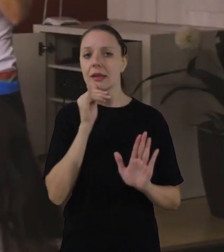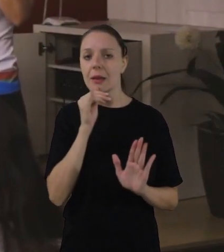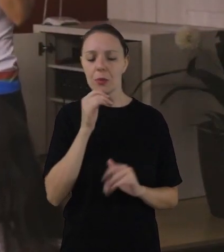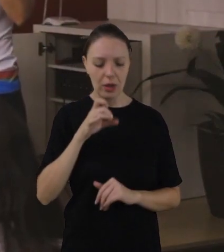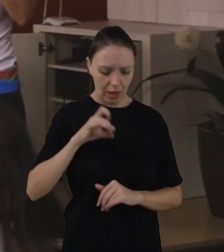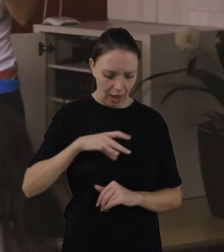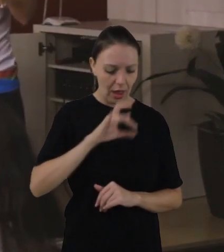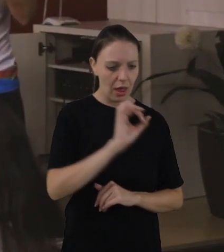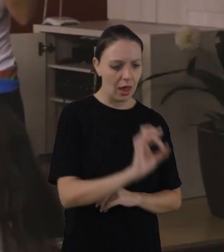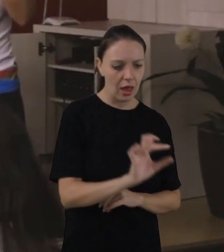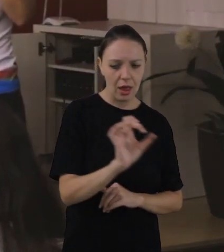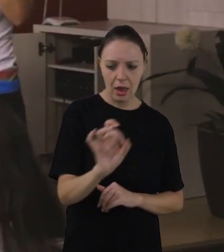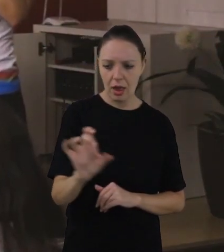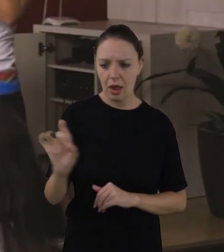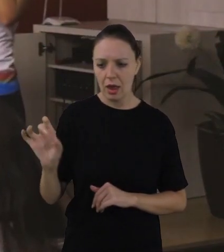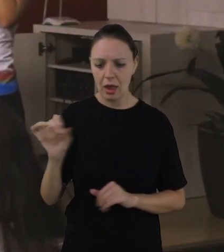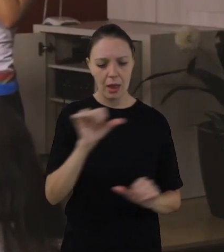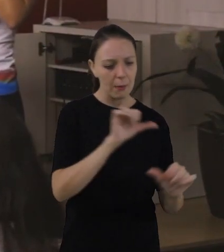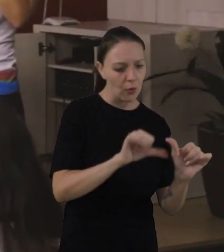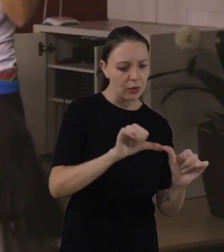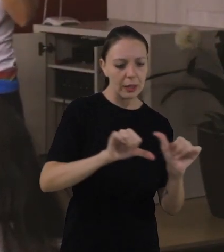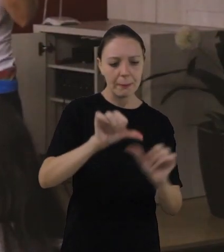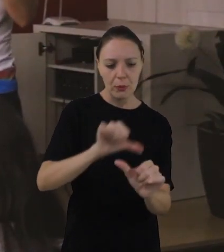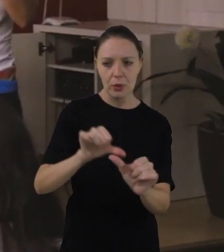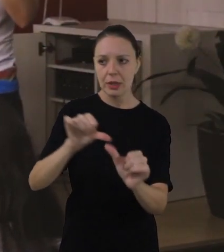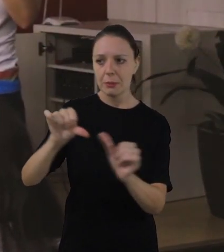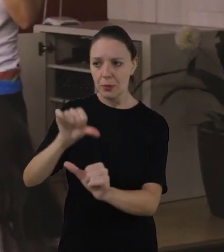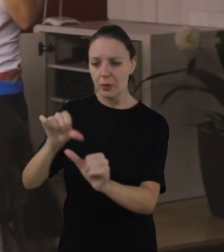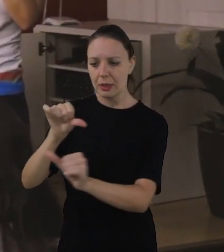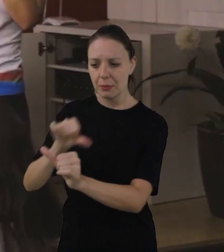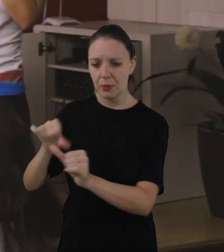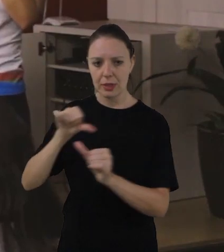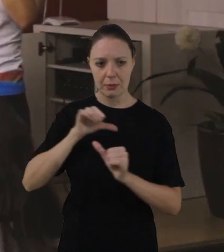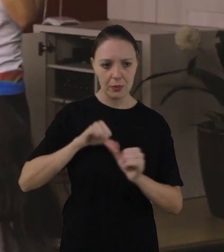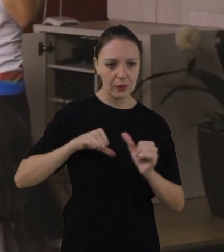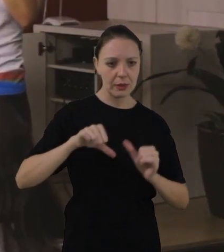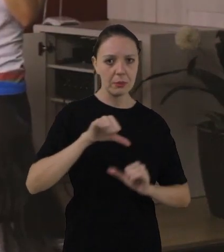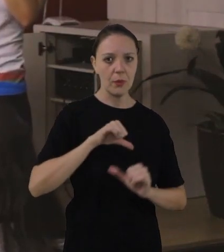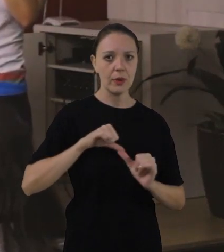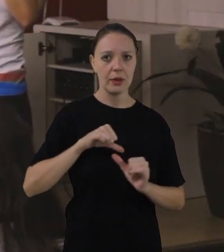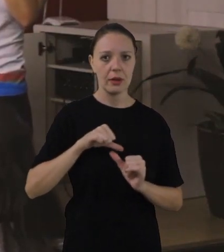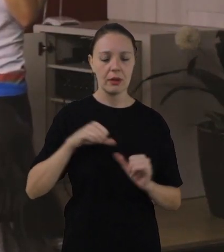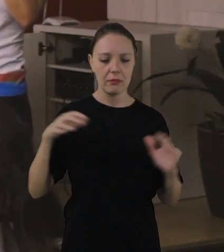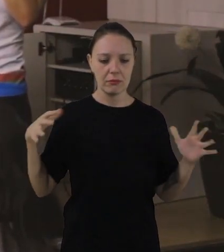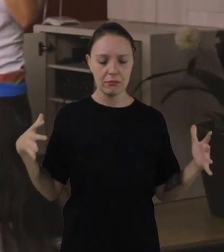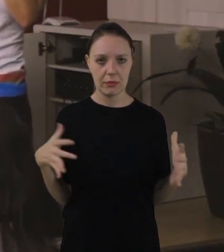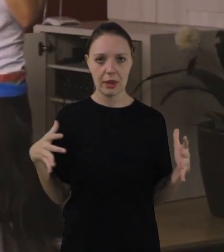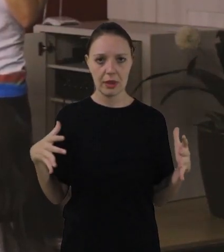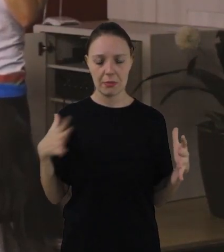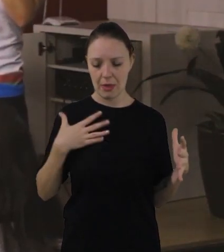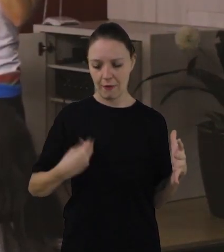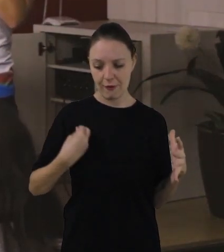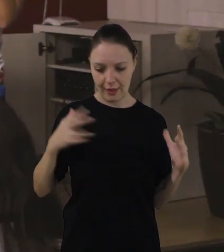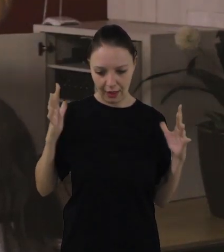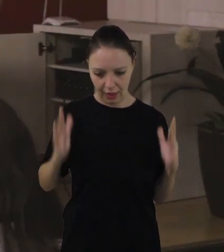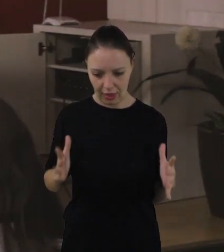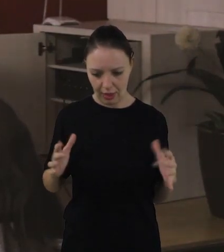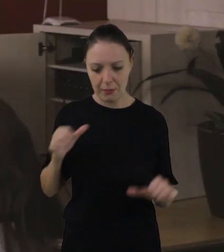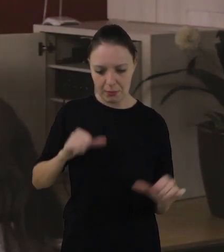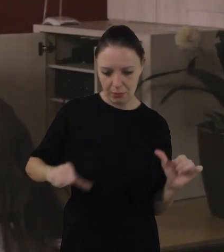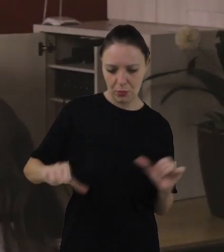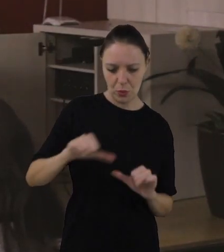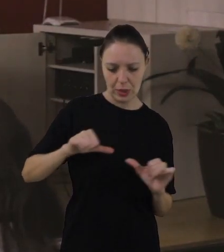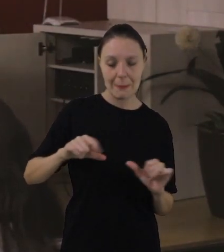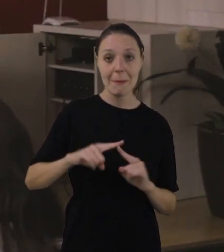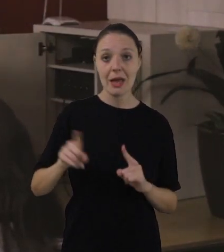cada indivíduo tem um raio de atuação que vai até o braço, assim, digamos assim. A partir dali, talvez tu não consiga. Mas se todo mundo botar